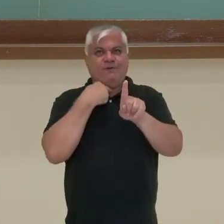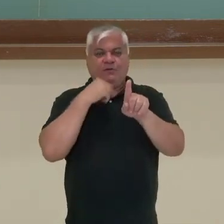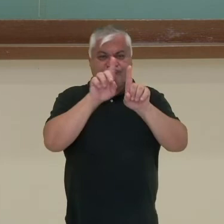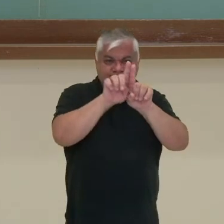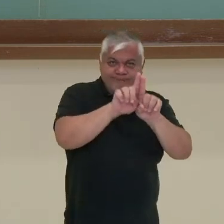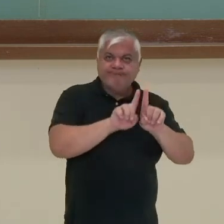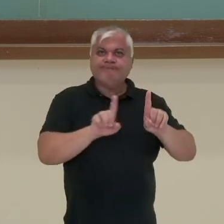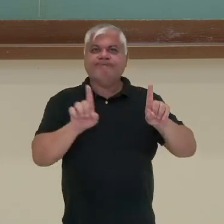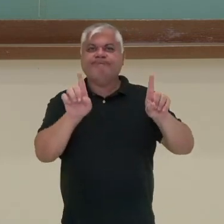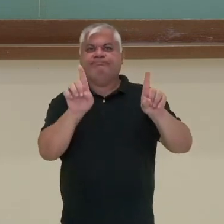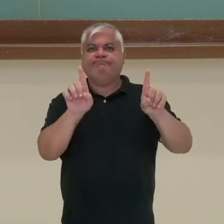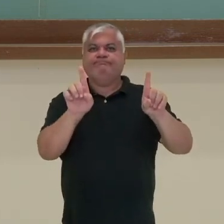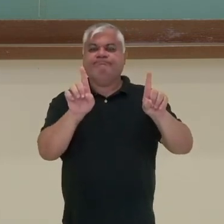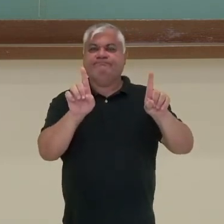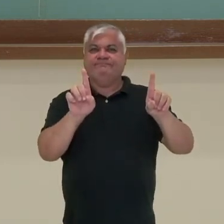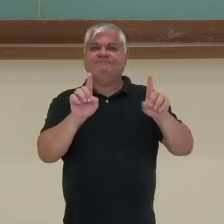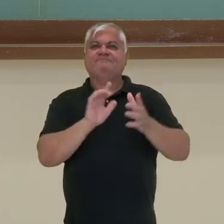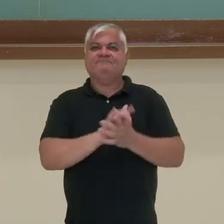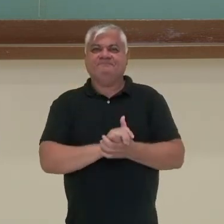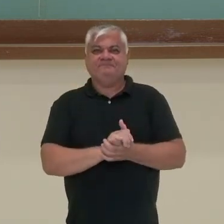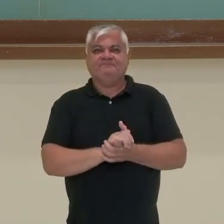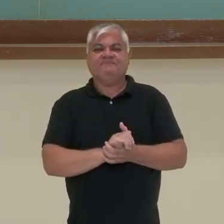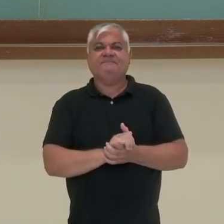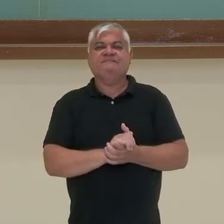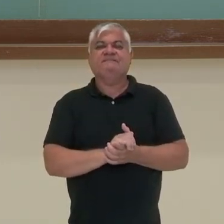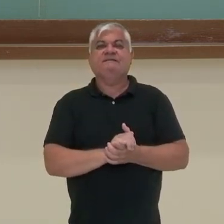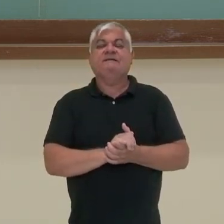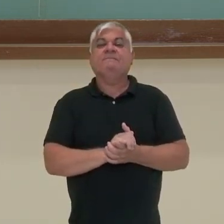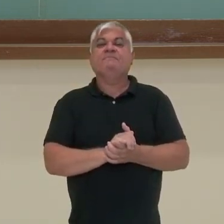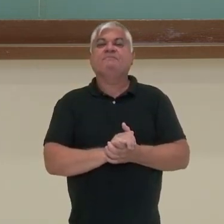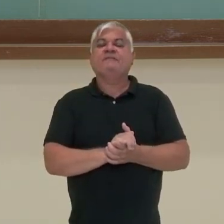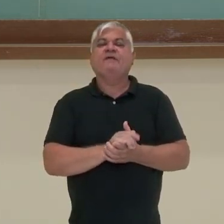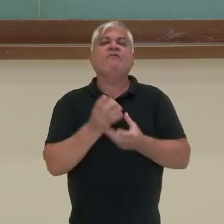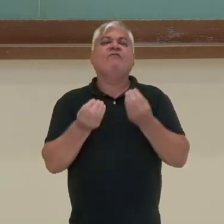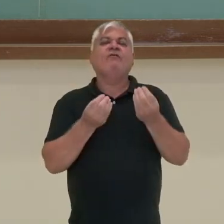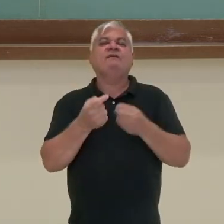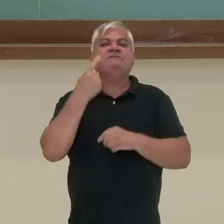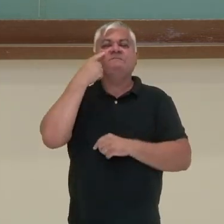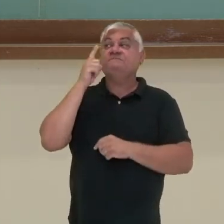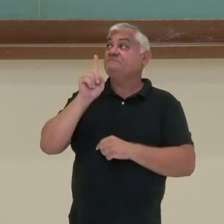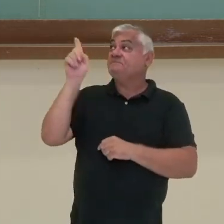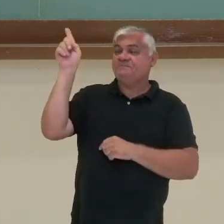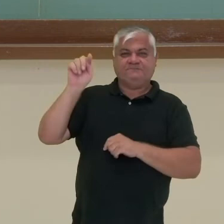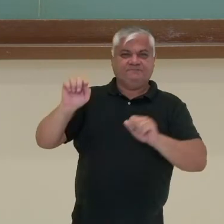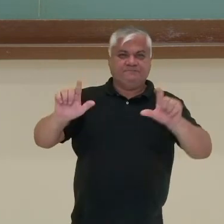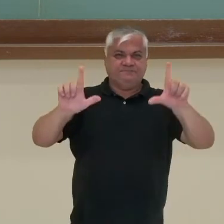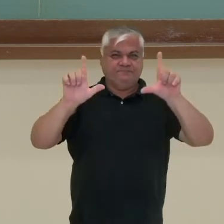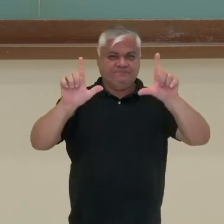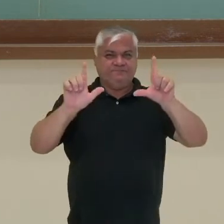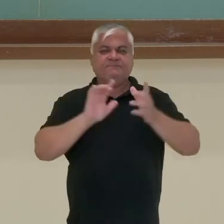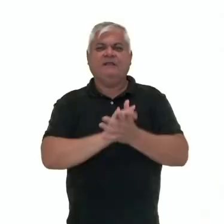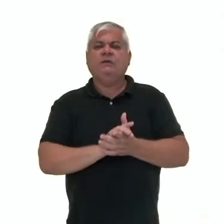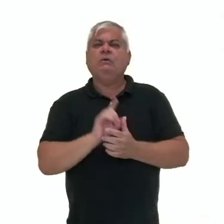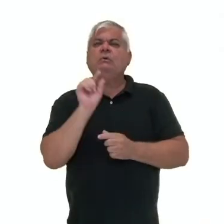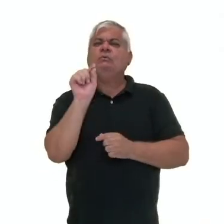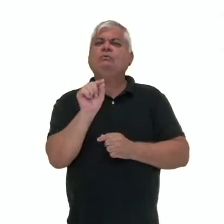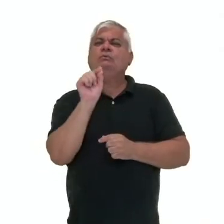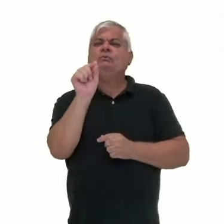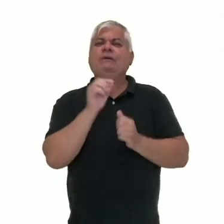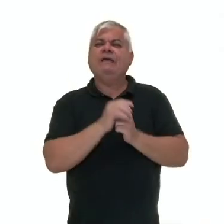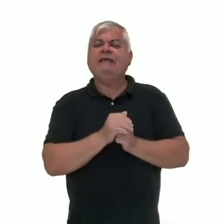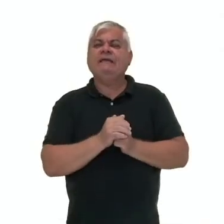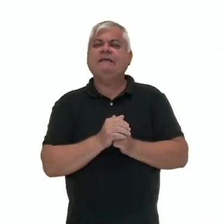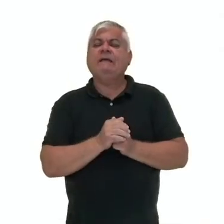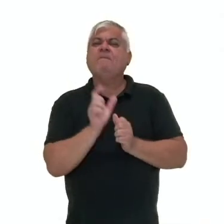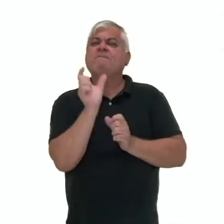elas não ficam juntas, tá bom? Então, vamos observar aqui nesse cartaz, né? Qual seria, então,